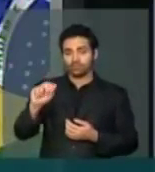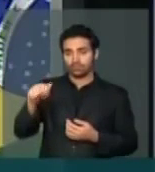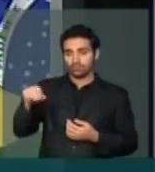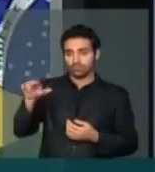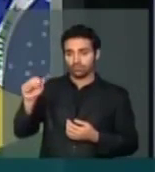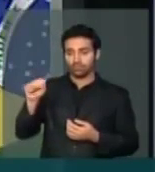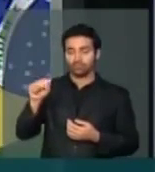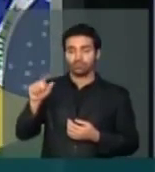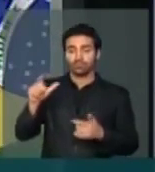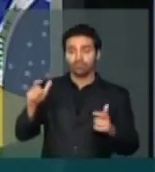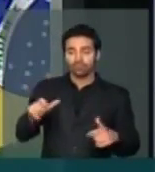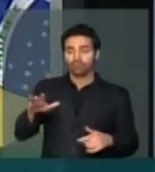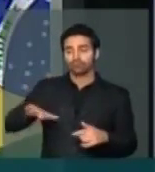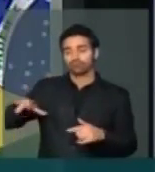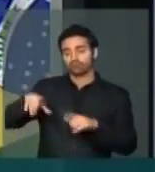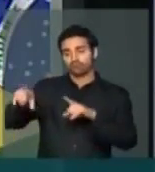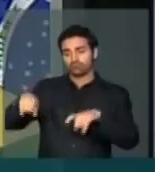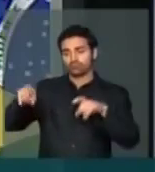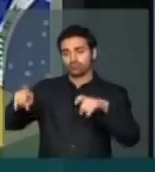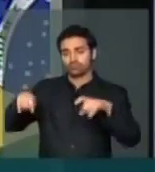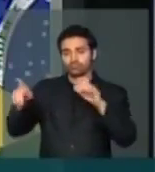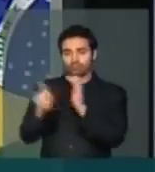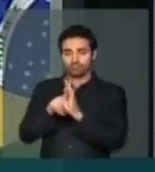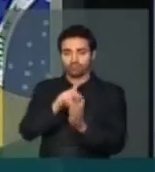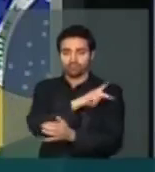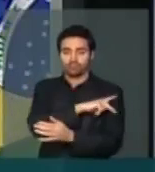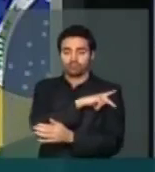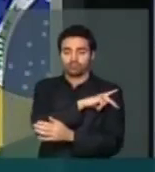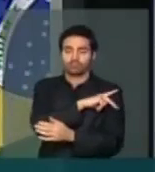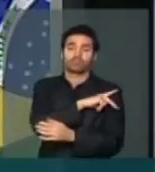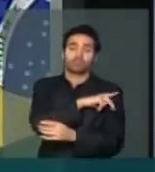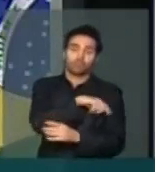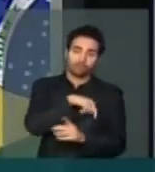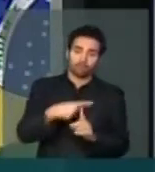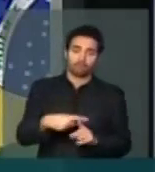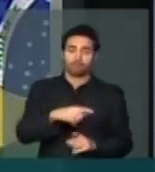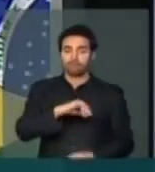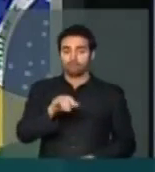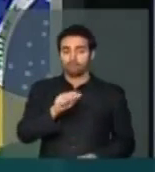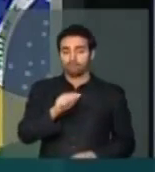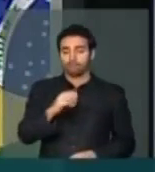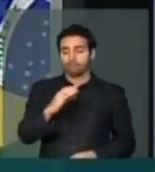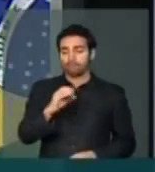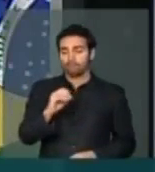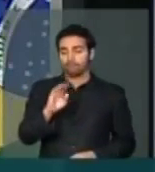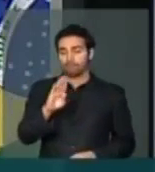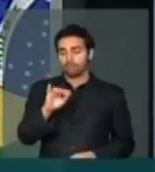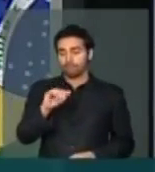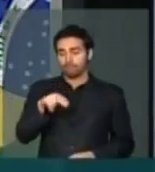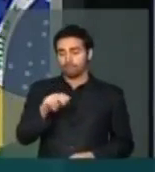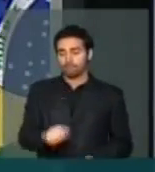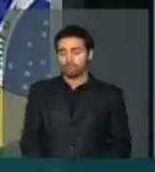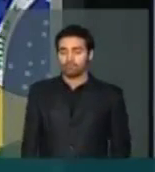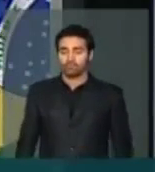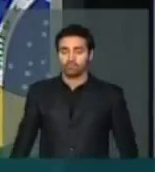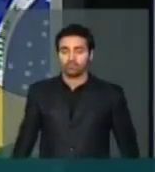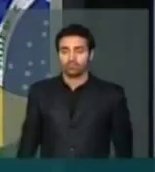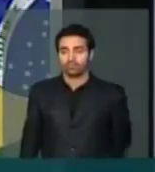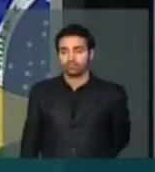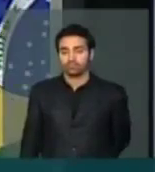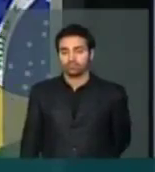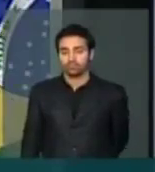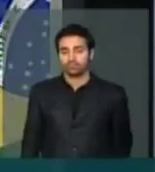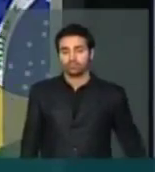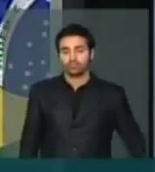na zona rural do Piauí, além de Jacobina. Senhor presidente, essa é